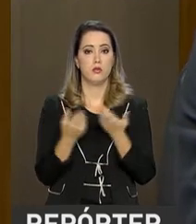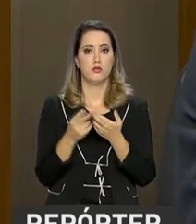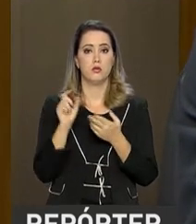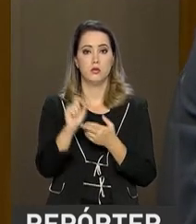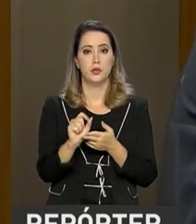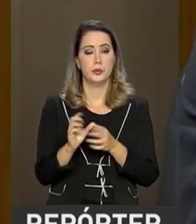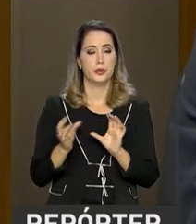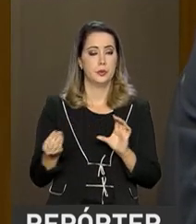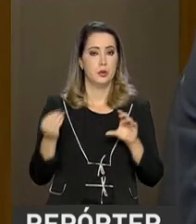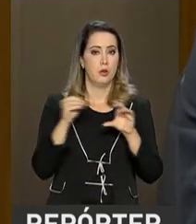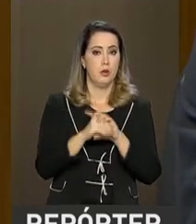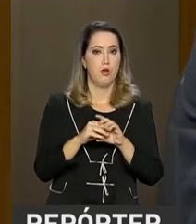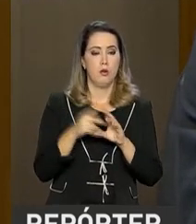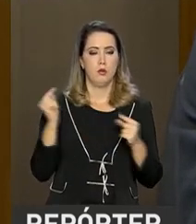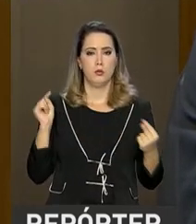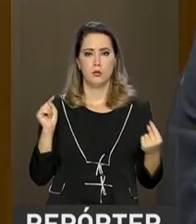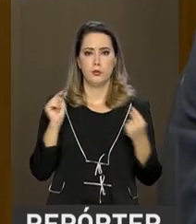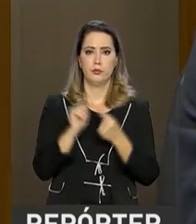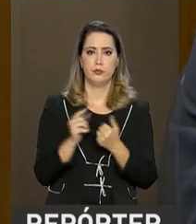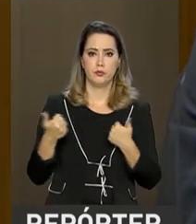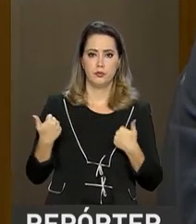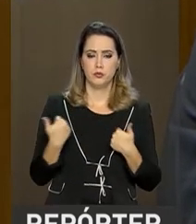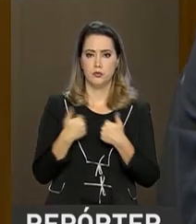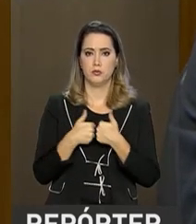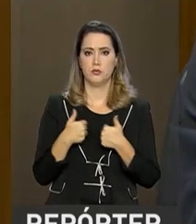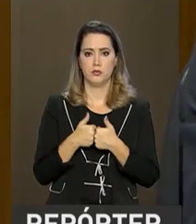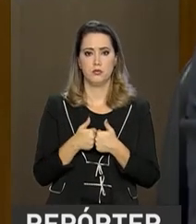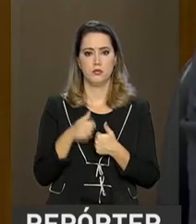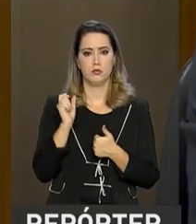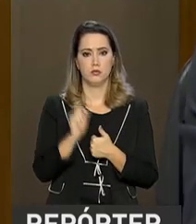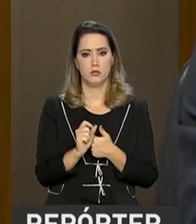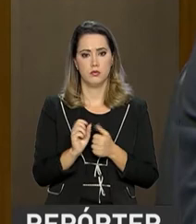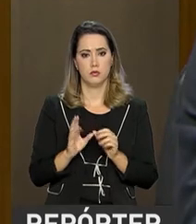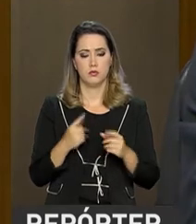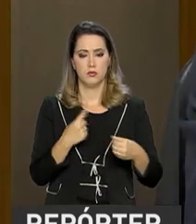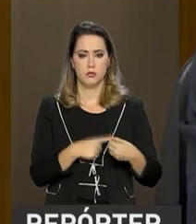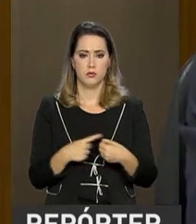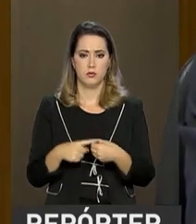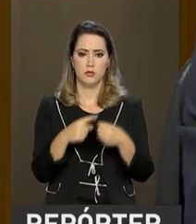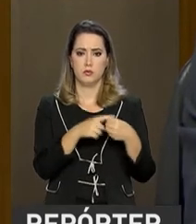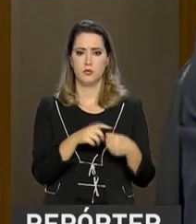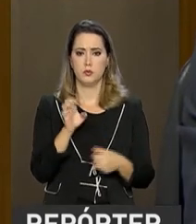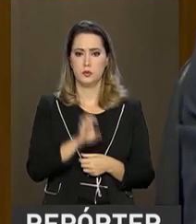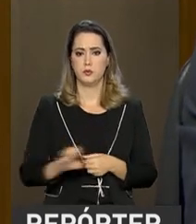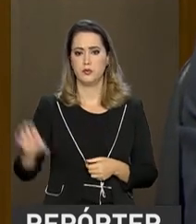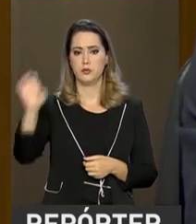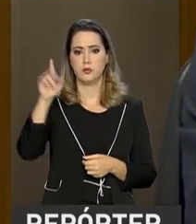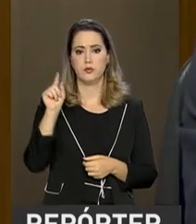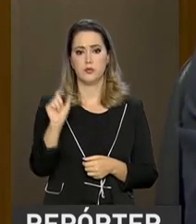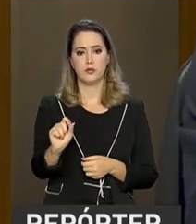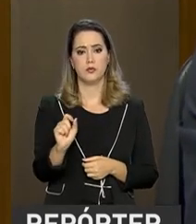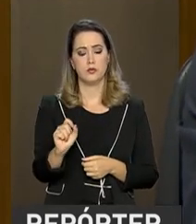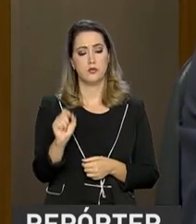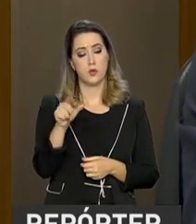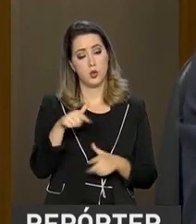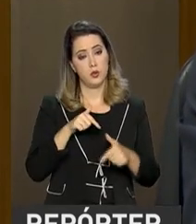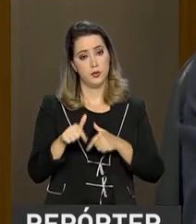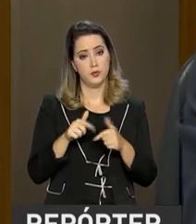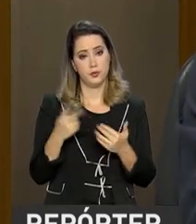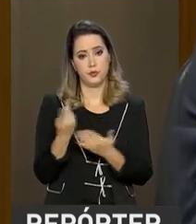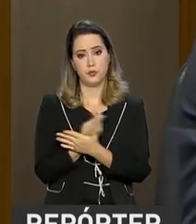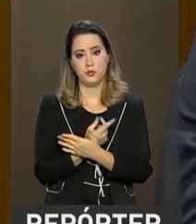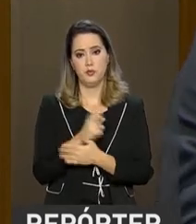pacote e visam aproximar las é dos municípios dos estados pra que essas ações que